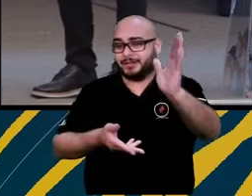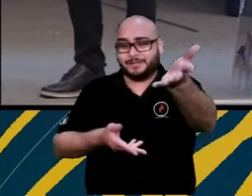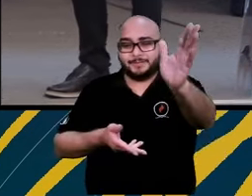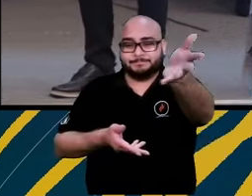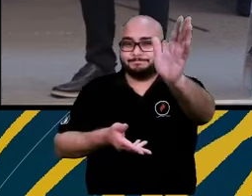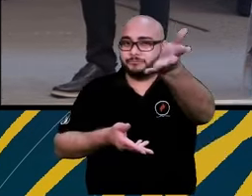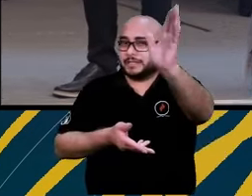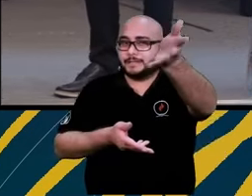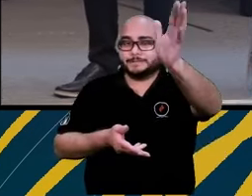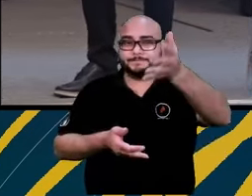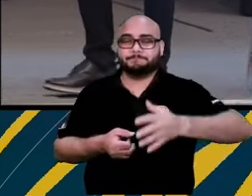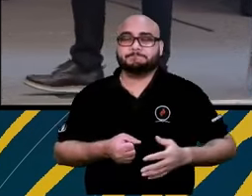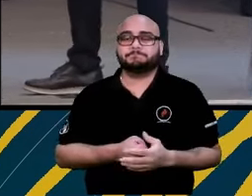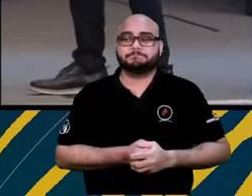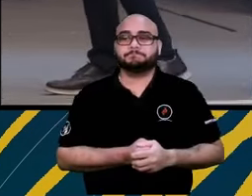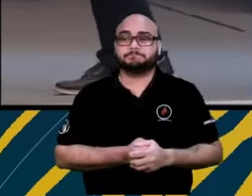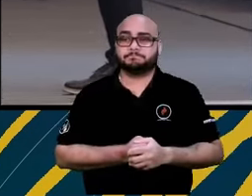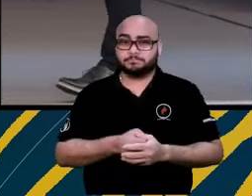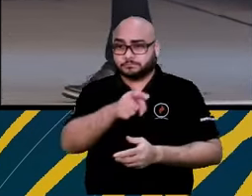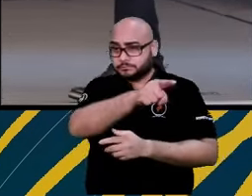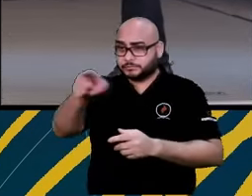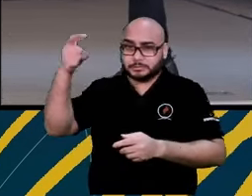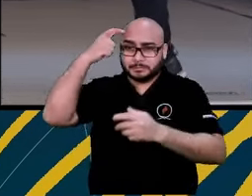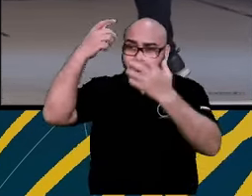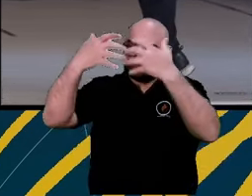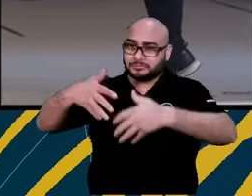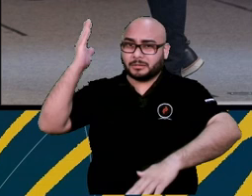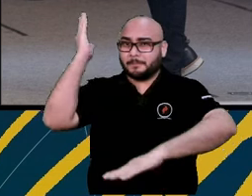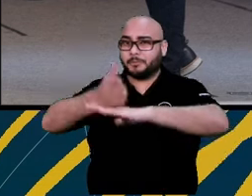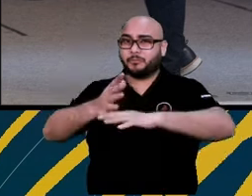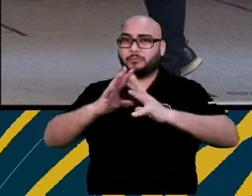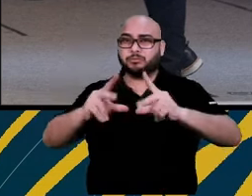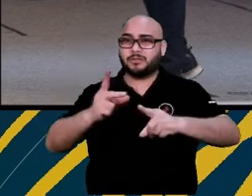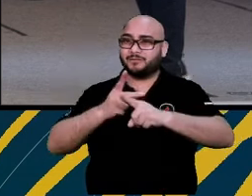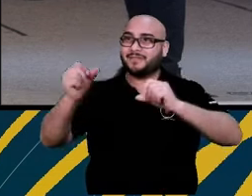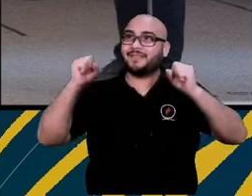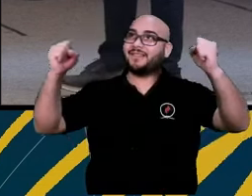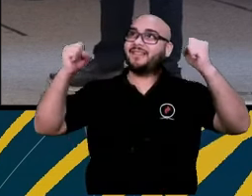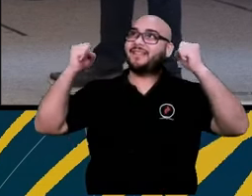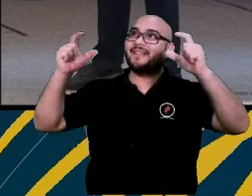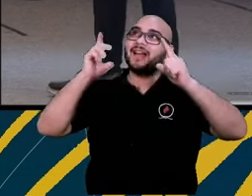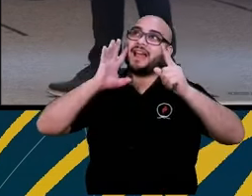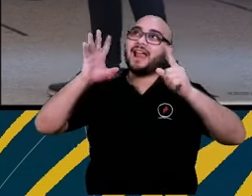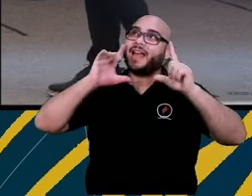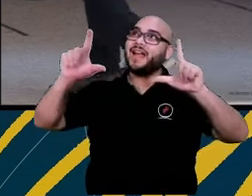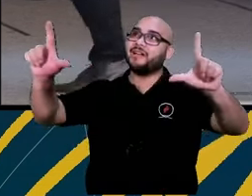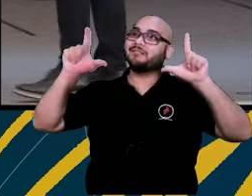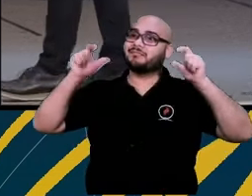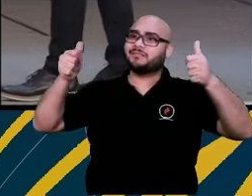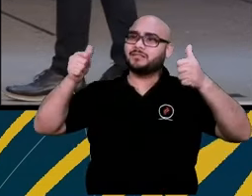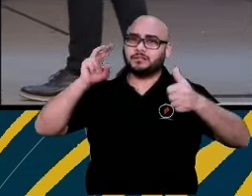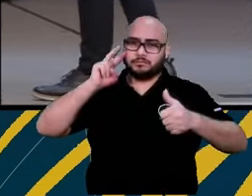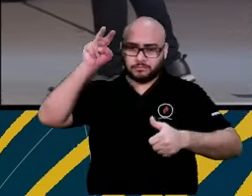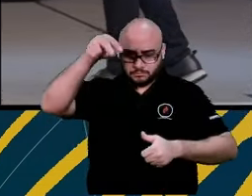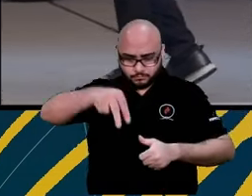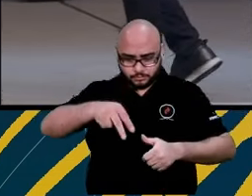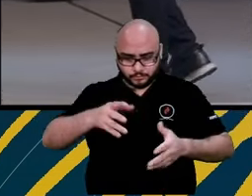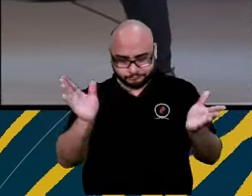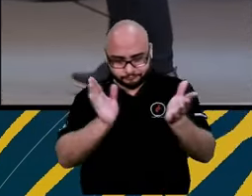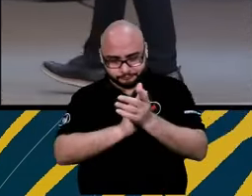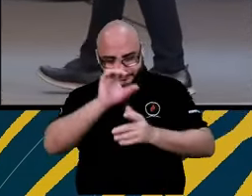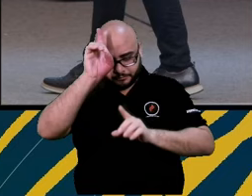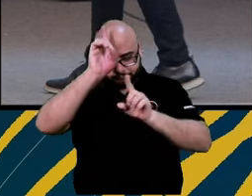e o inimigo pensando: venci. E Deus se inclinando do parapeito da eternidade, dizendo: quem